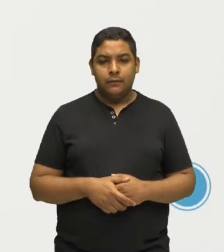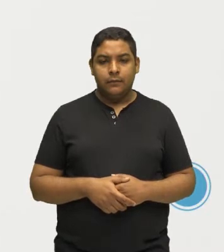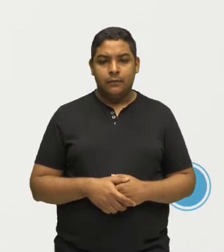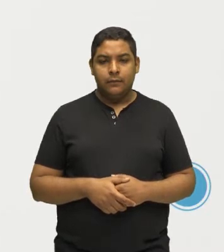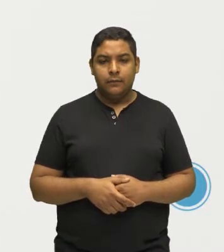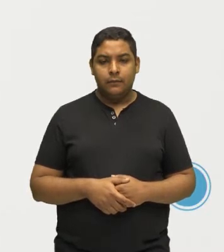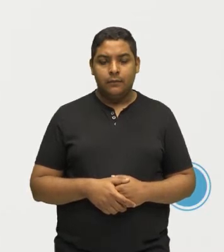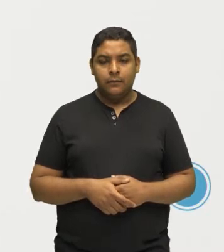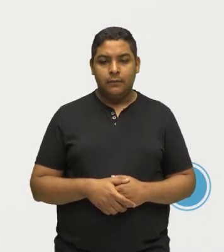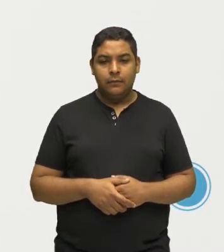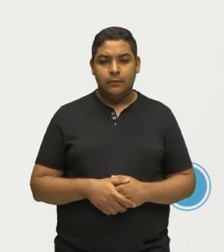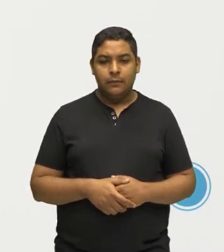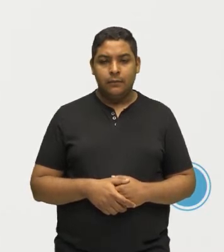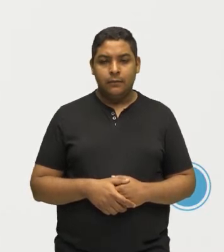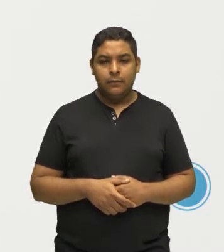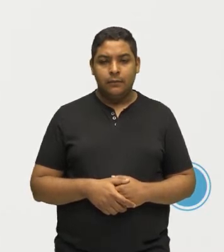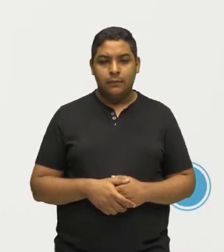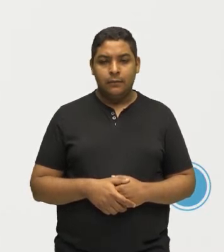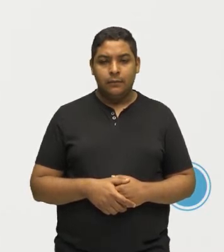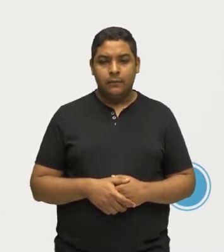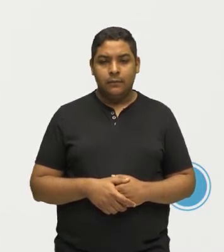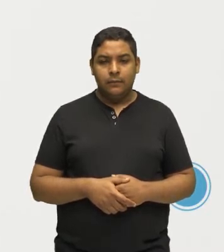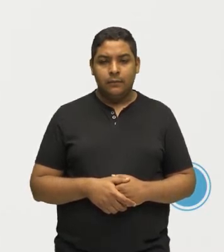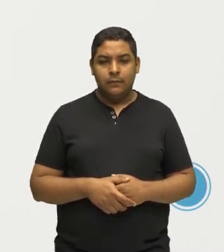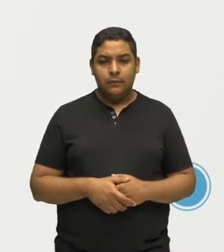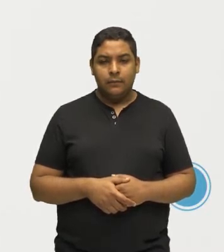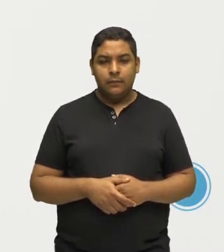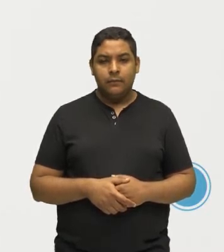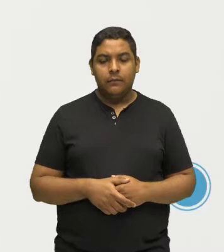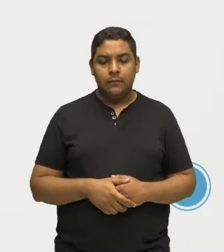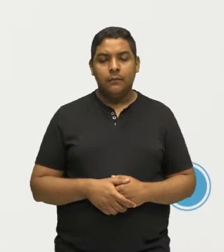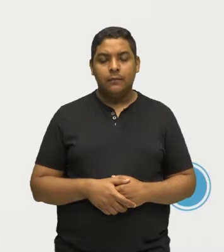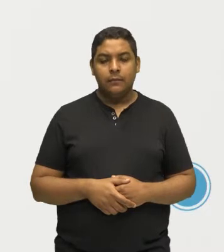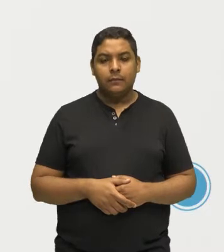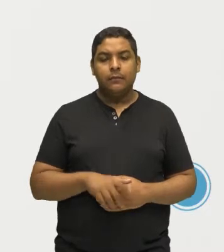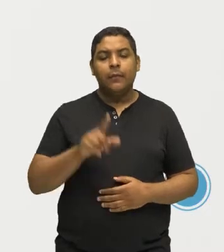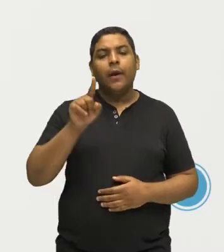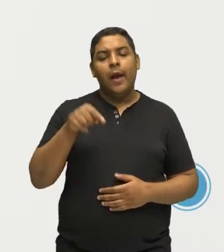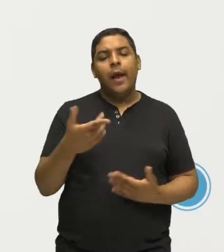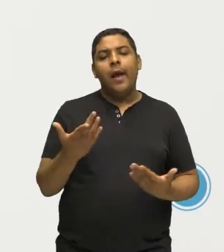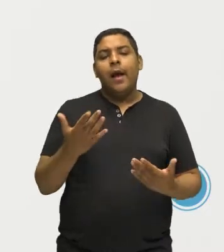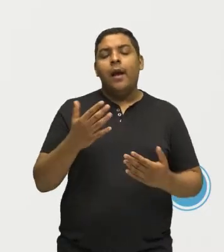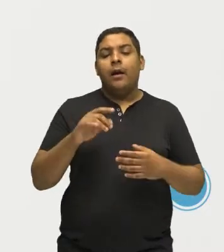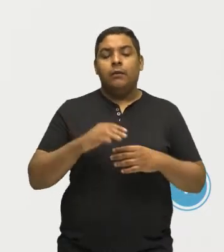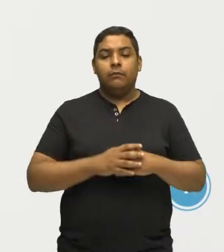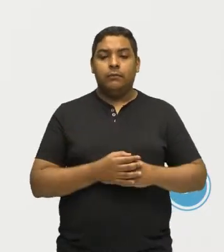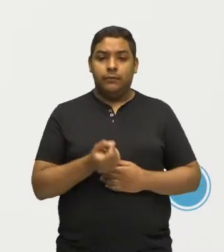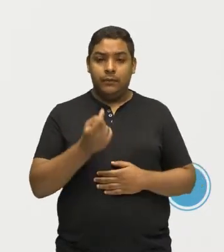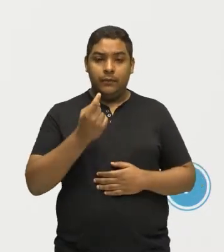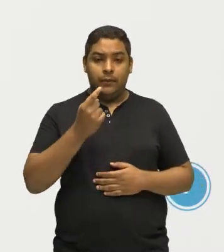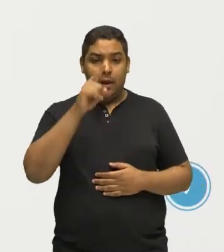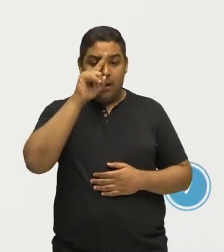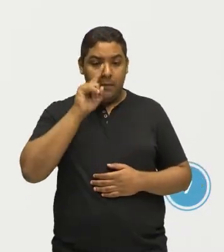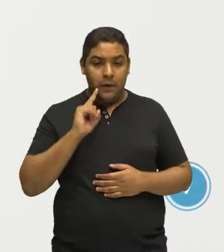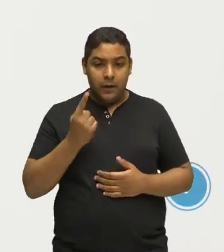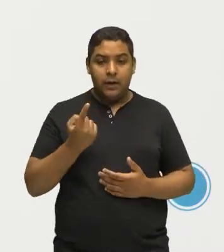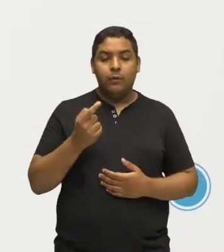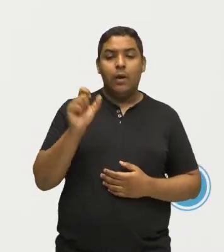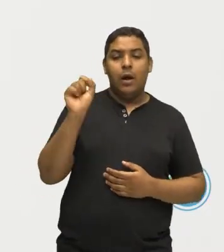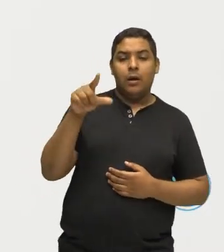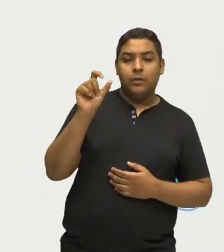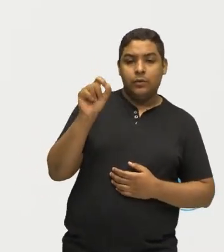Então, é o amarelo, o azul e o vermelho. Então, se eu misturar, como vocês viram, essas duas cores aqui, tá?